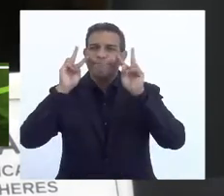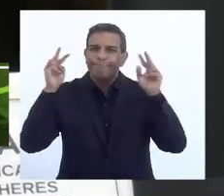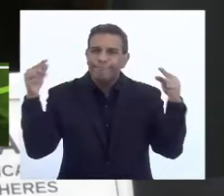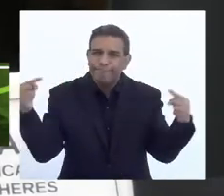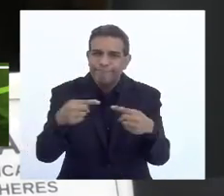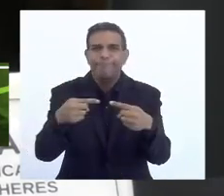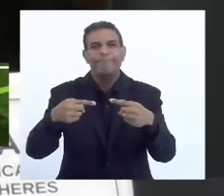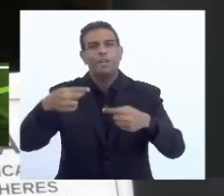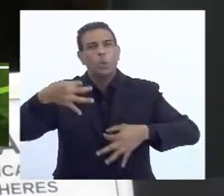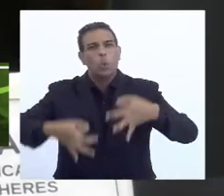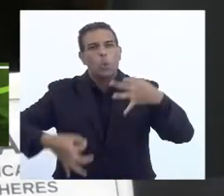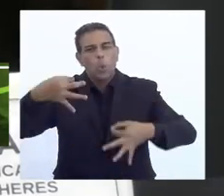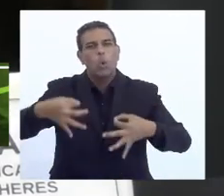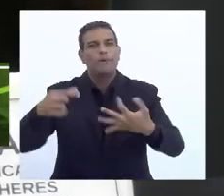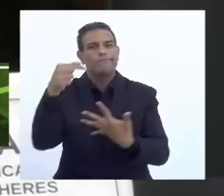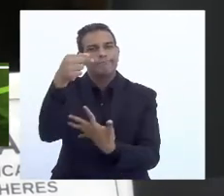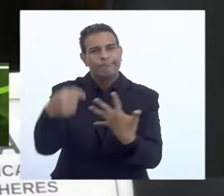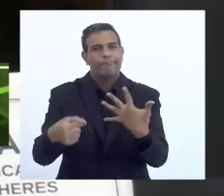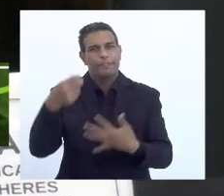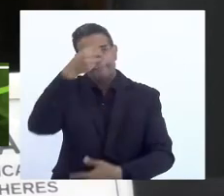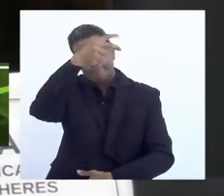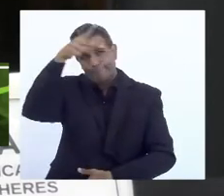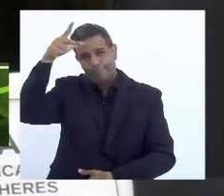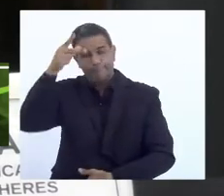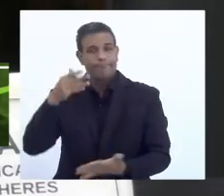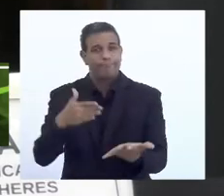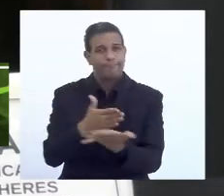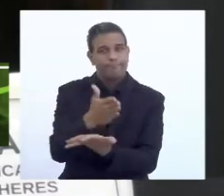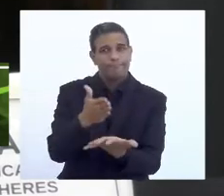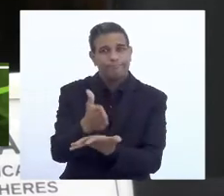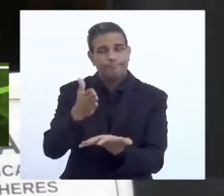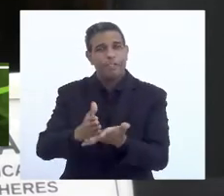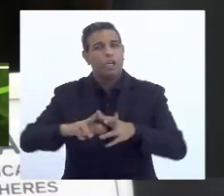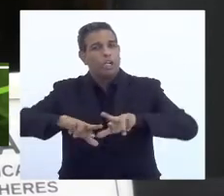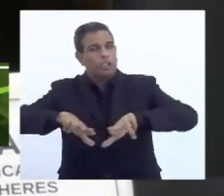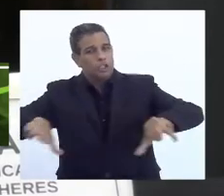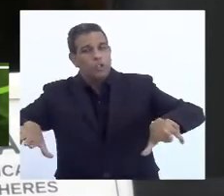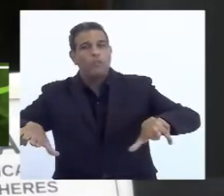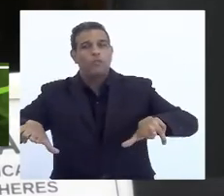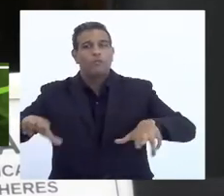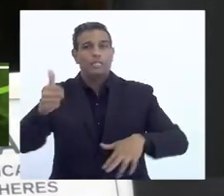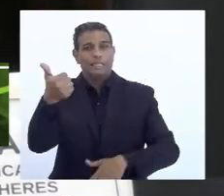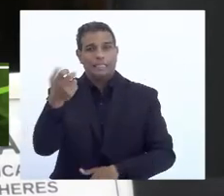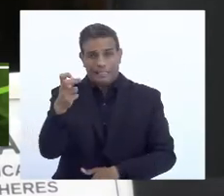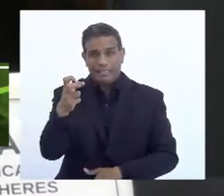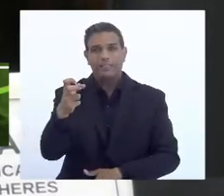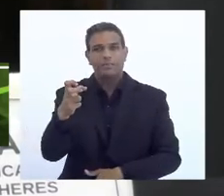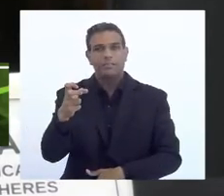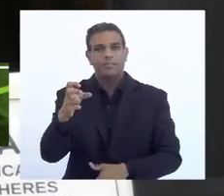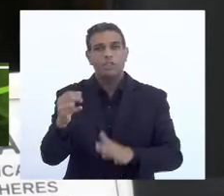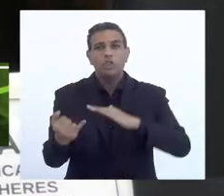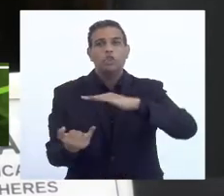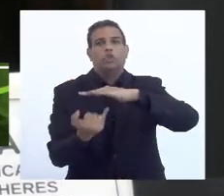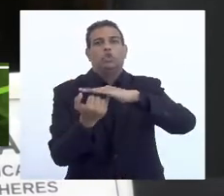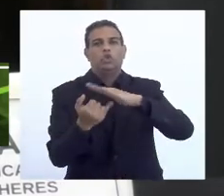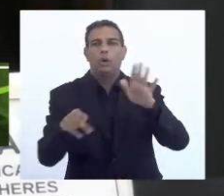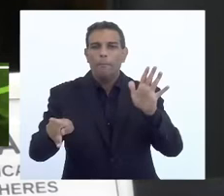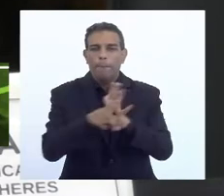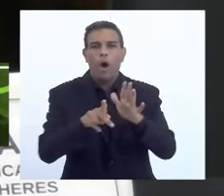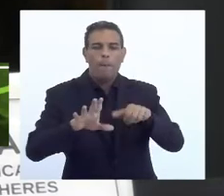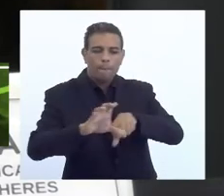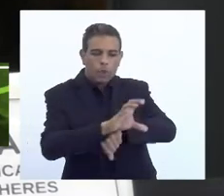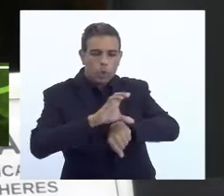gente pensar em ações concretas municipais, ao lado de diferentes órgãos, a gente tem 15 órgãos participando, né, do comitê,